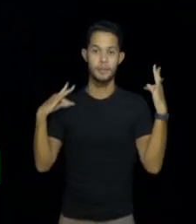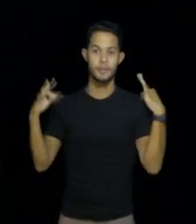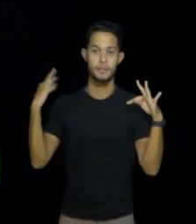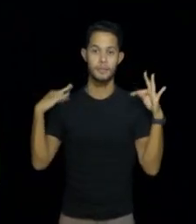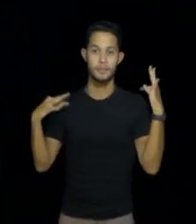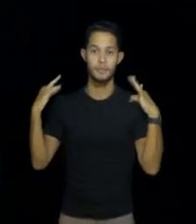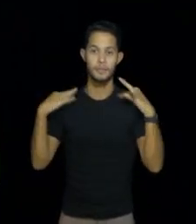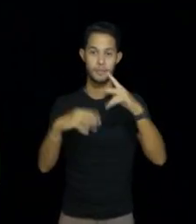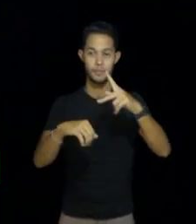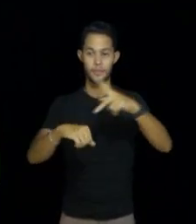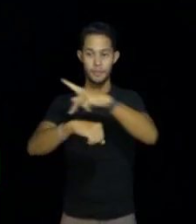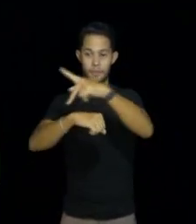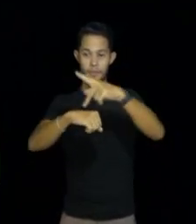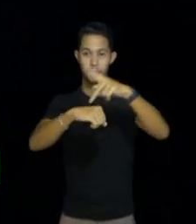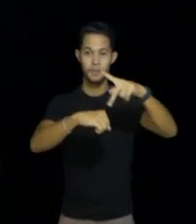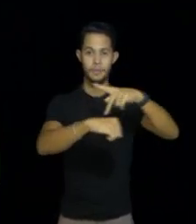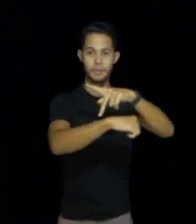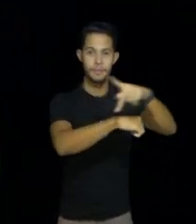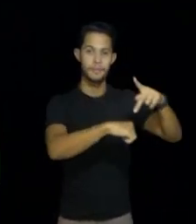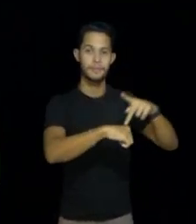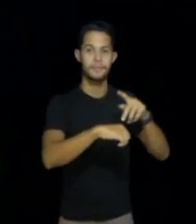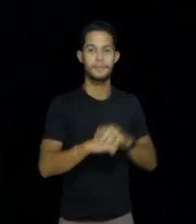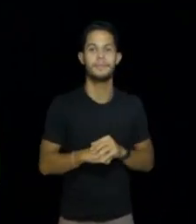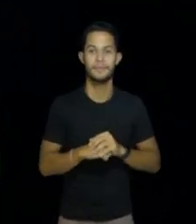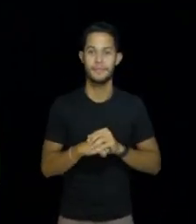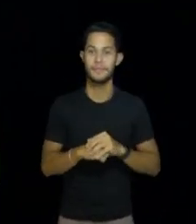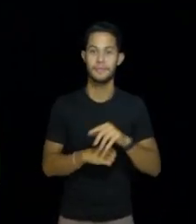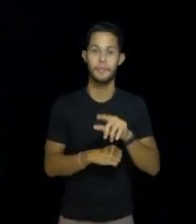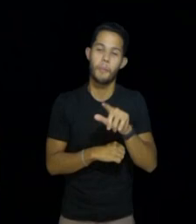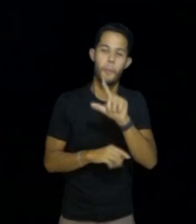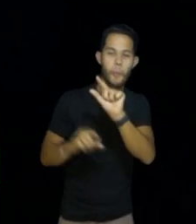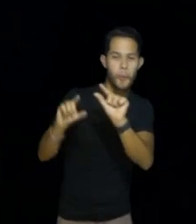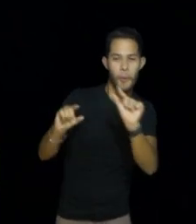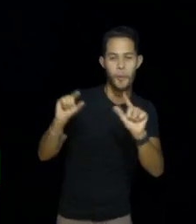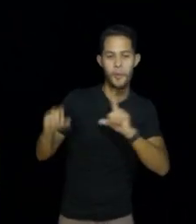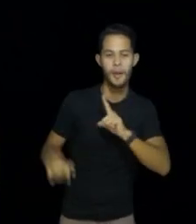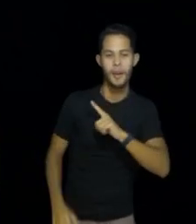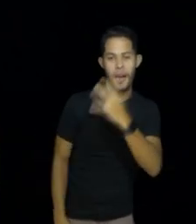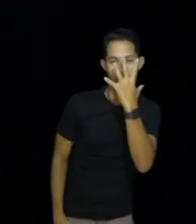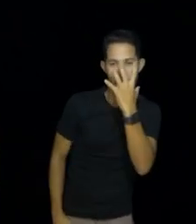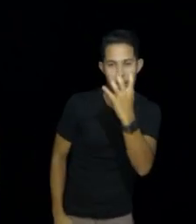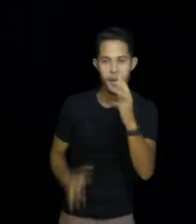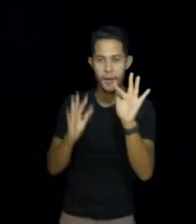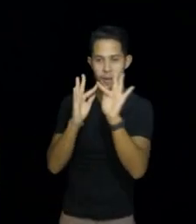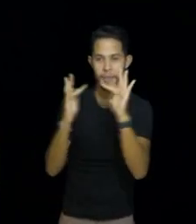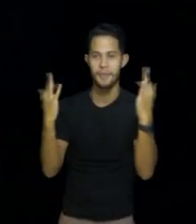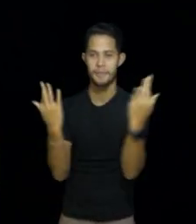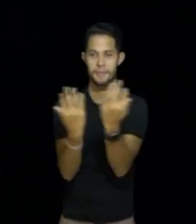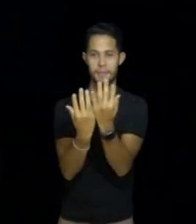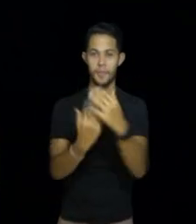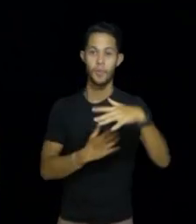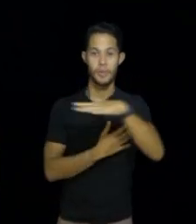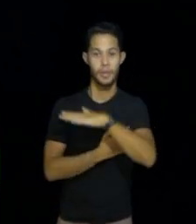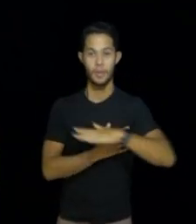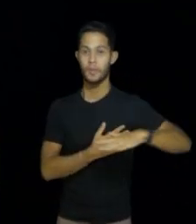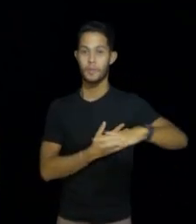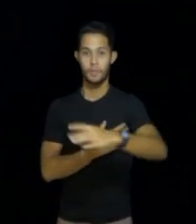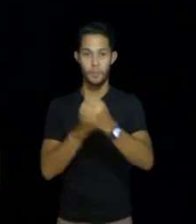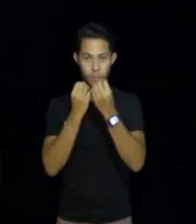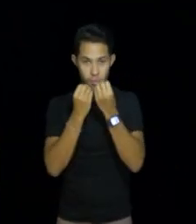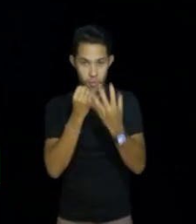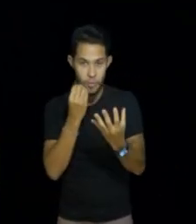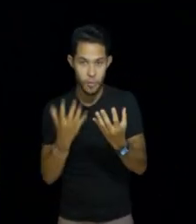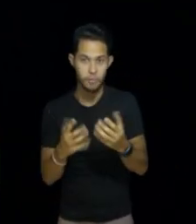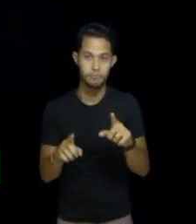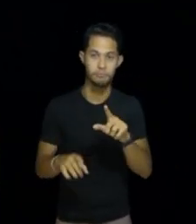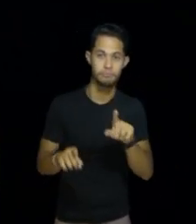Poucos destinos do Brasil possuem tantos atrativos para a família, num território tão compacto. Temos parques,